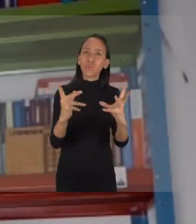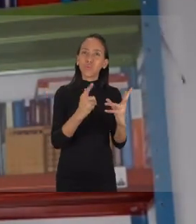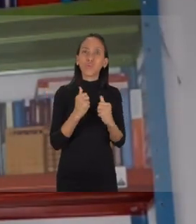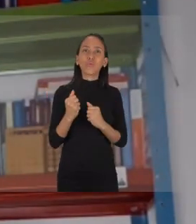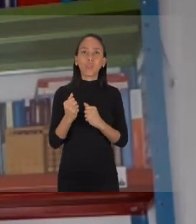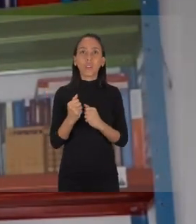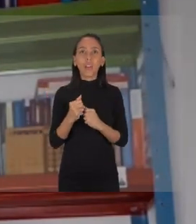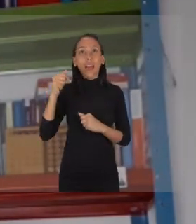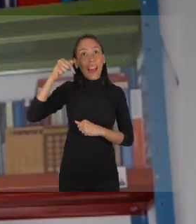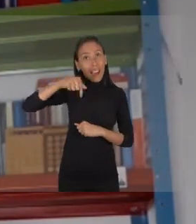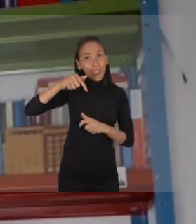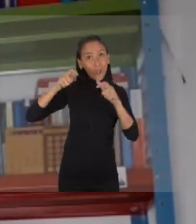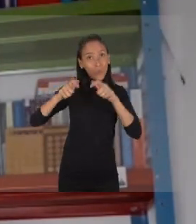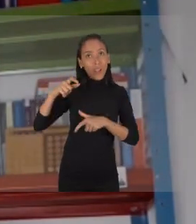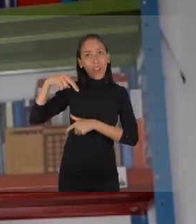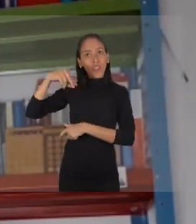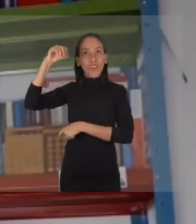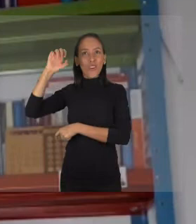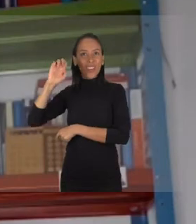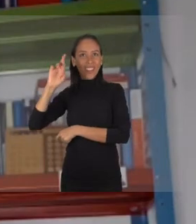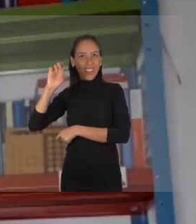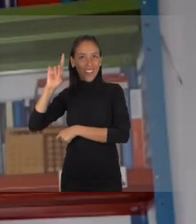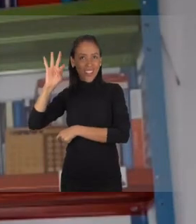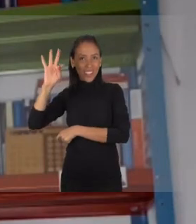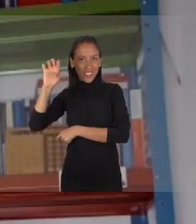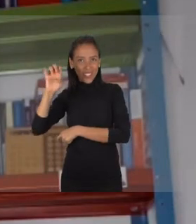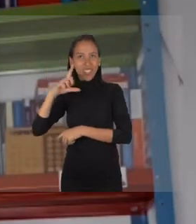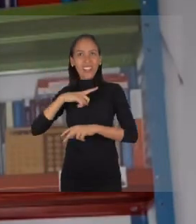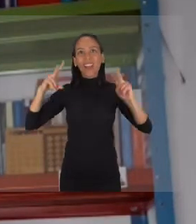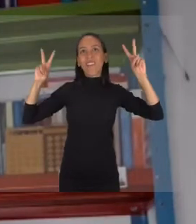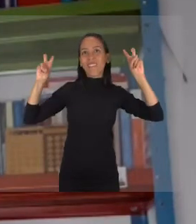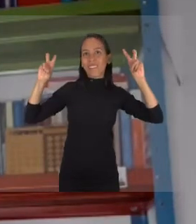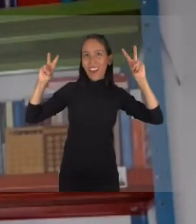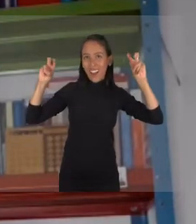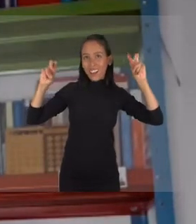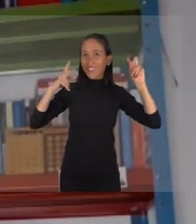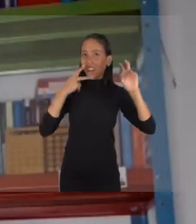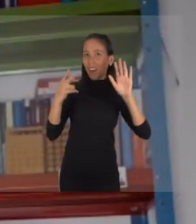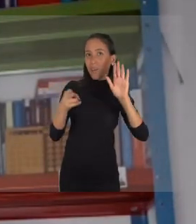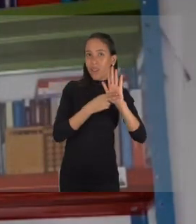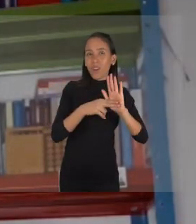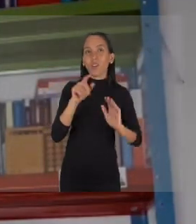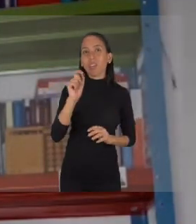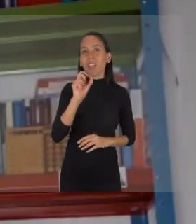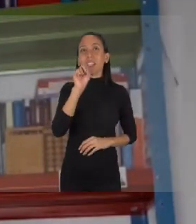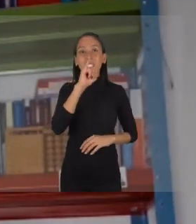aqui no Nordeste, a gente usa uma expressão que é farinha